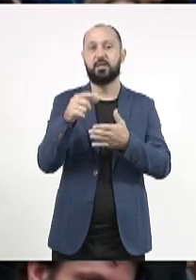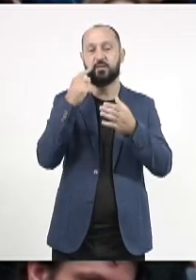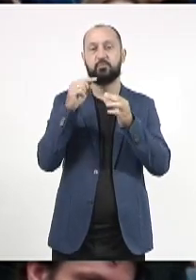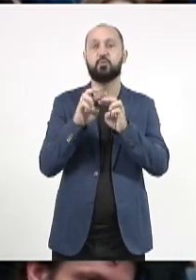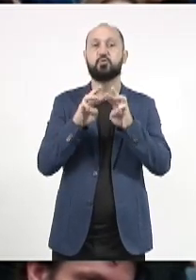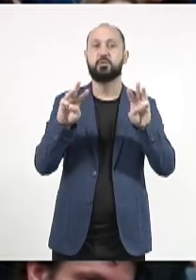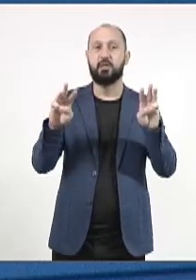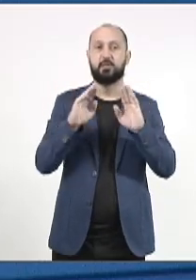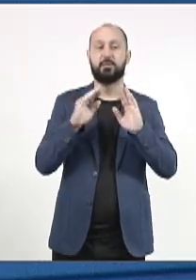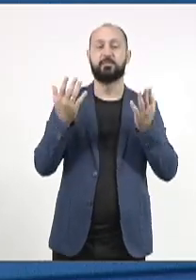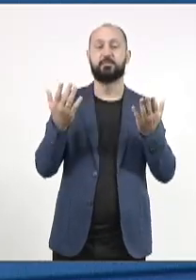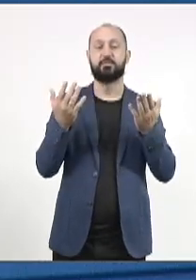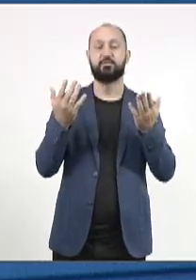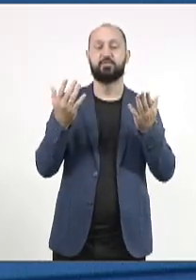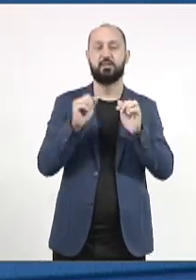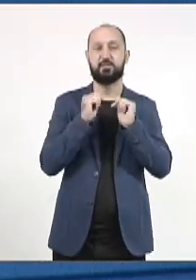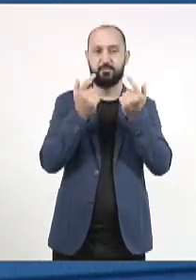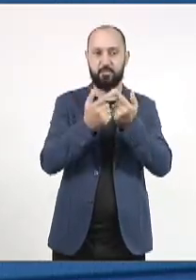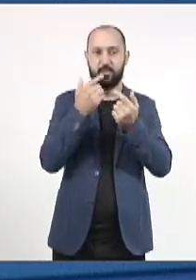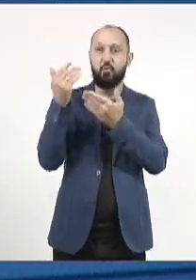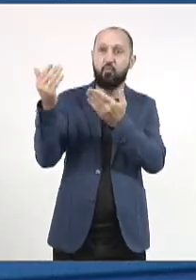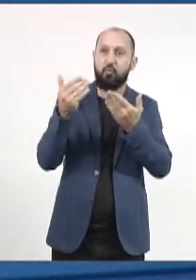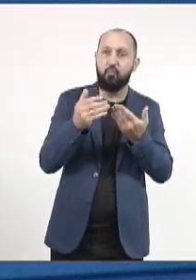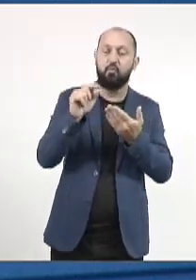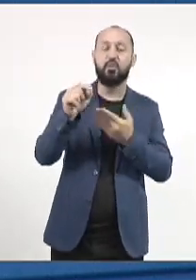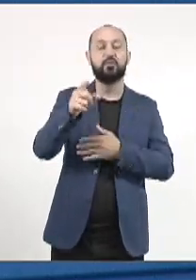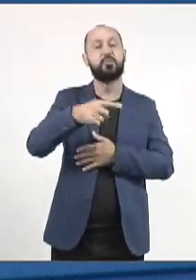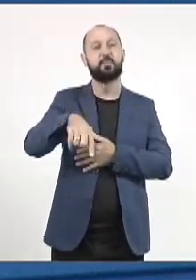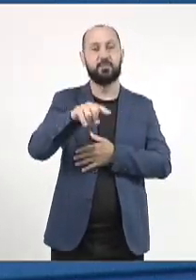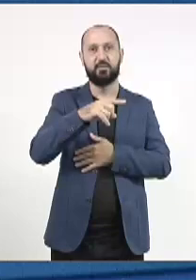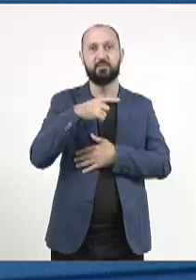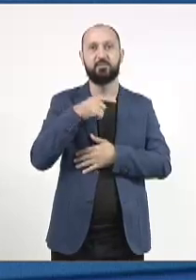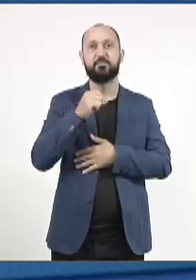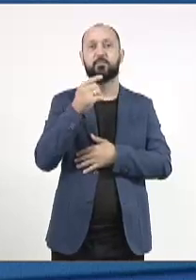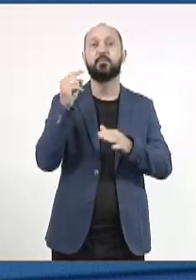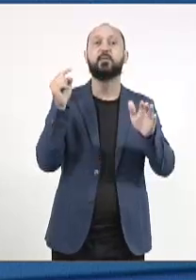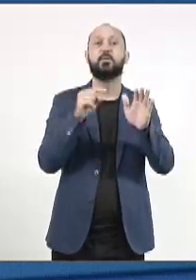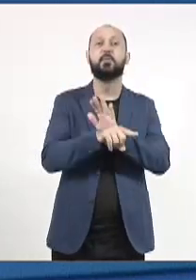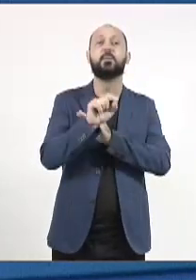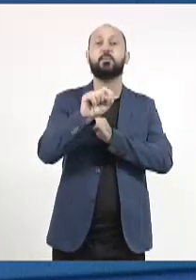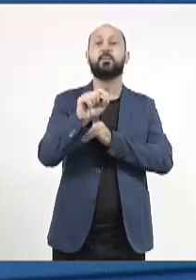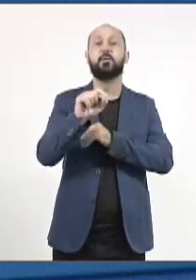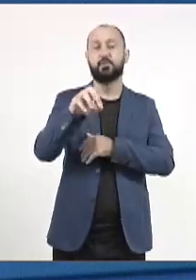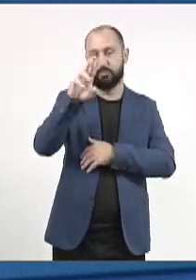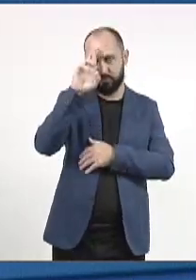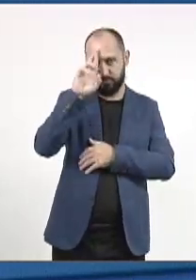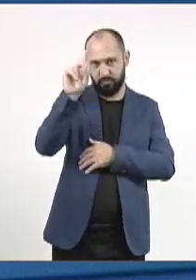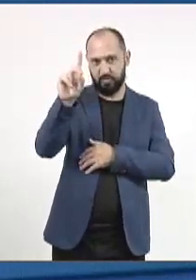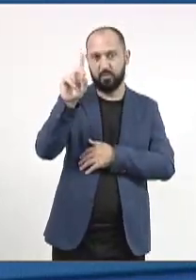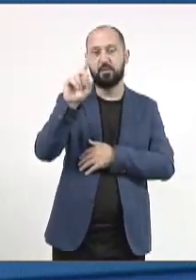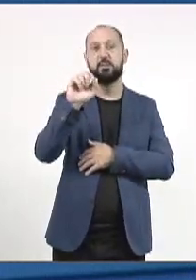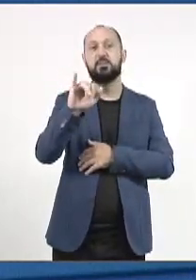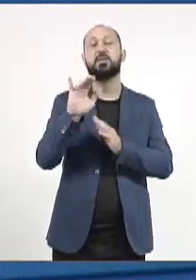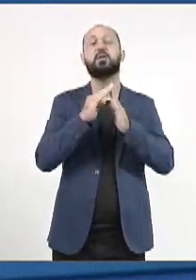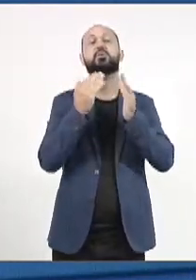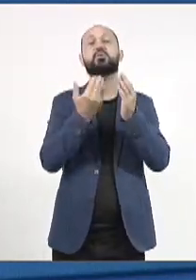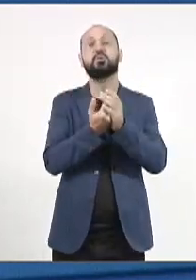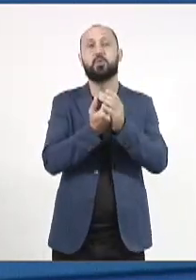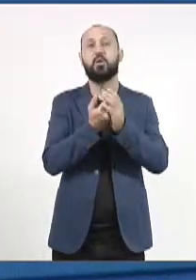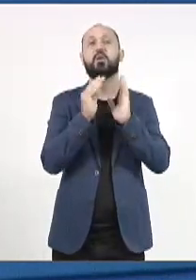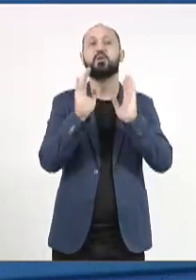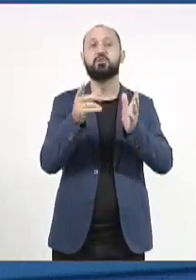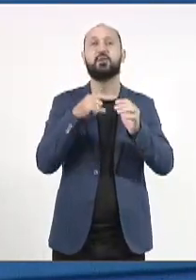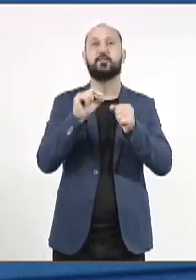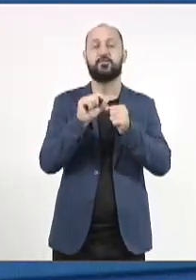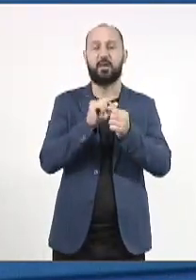da Assembleia Legislativa. Então, um convite a todos vocês. Perguntem para lá o diretor se a escola de vocês já